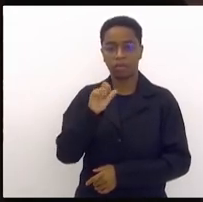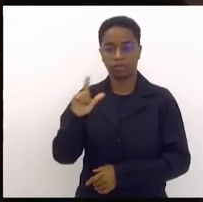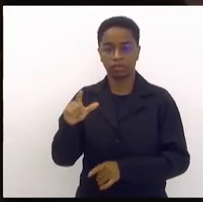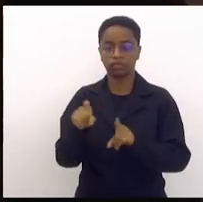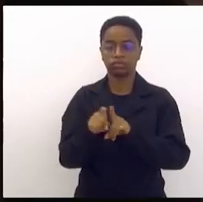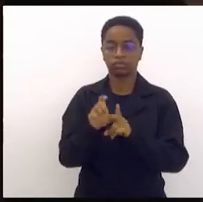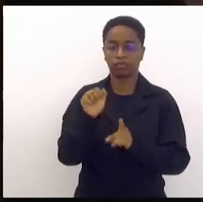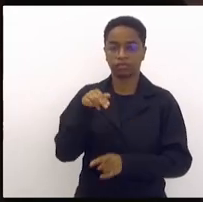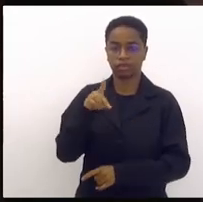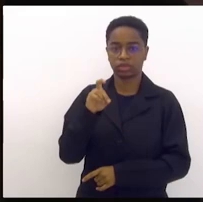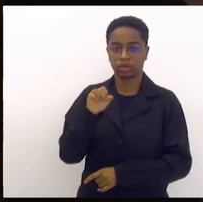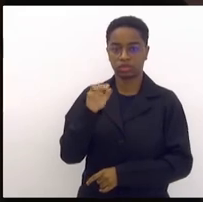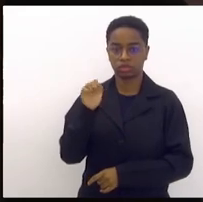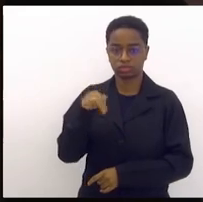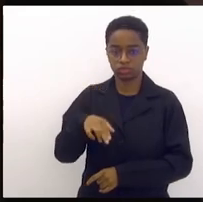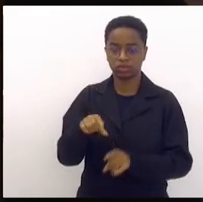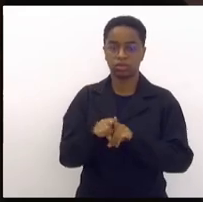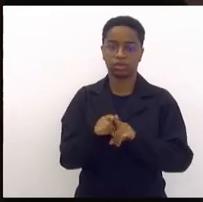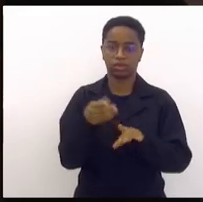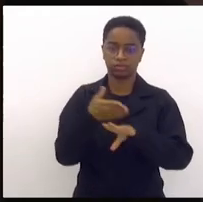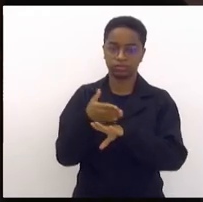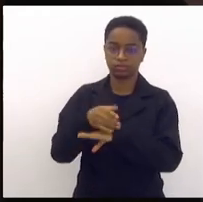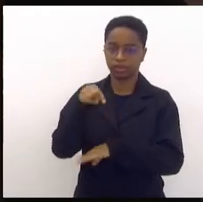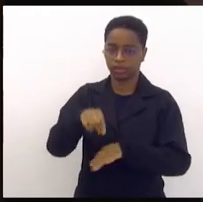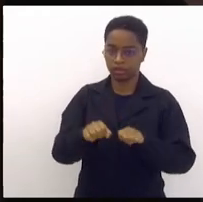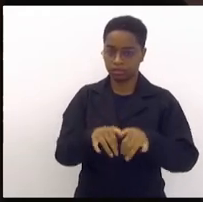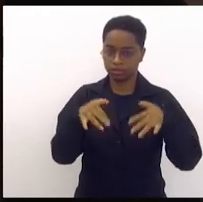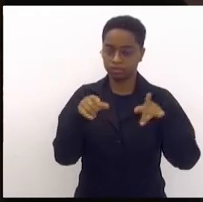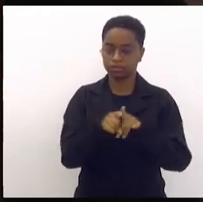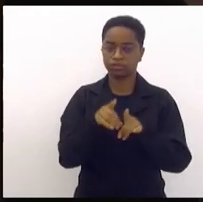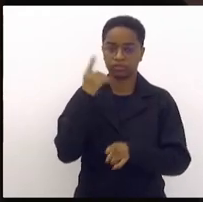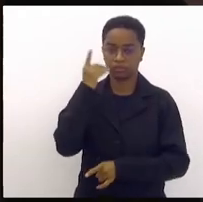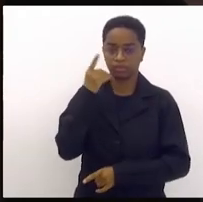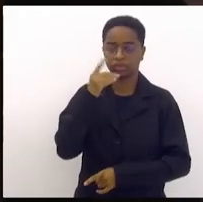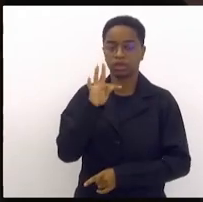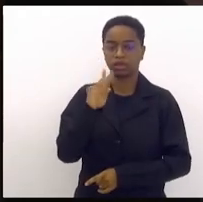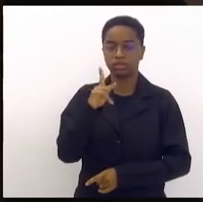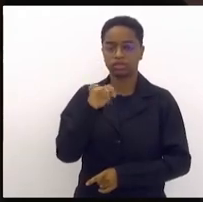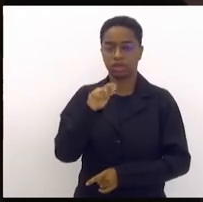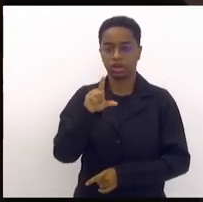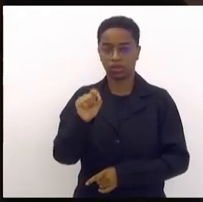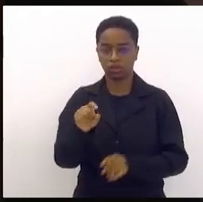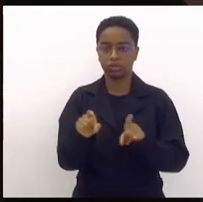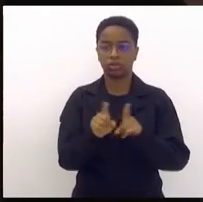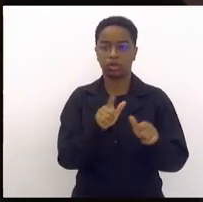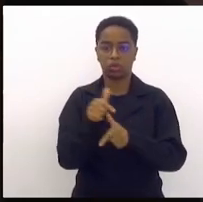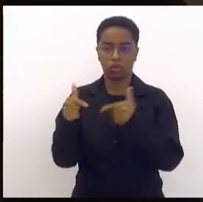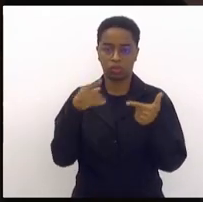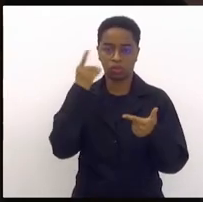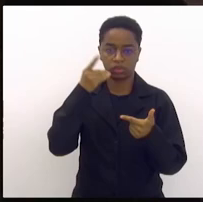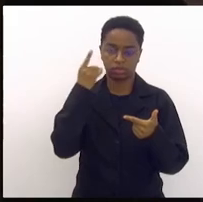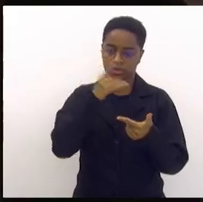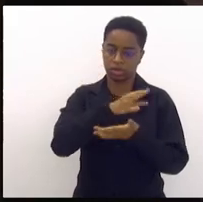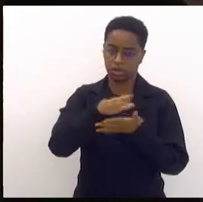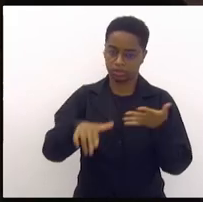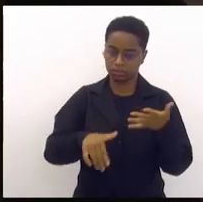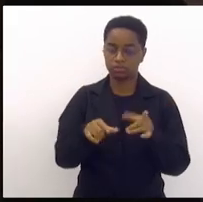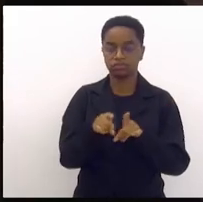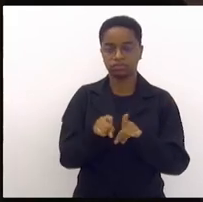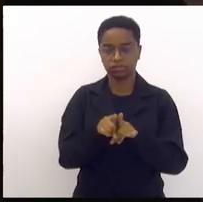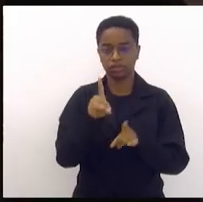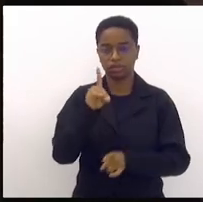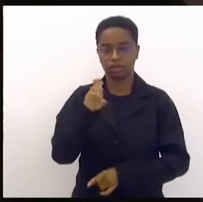que está com a gente aqui no plenário ainda, deputado Thiago Gagliasso, outros, deputado Guilherme Delaroli,